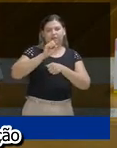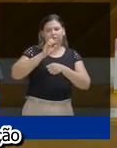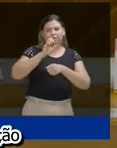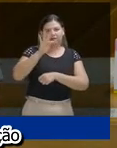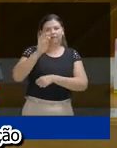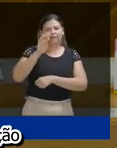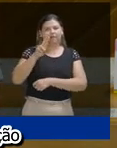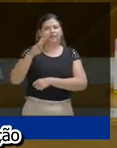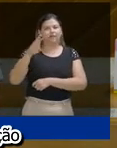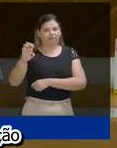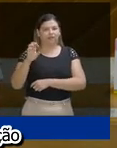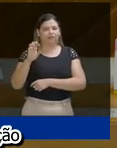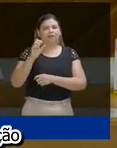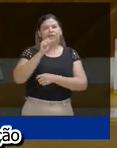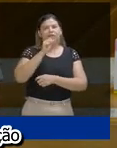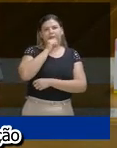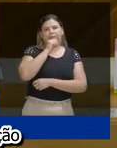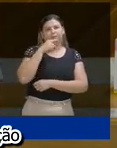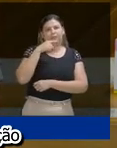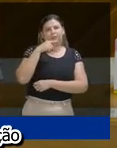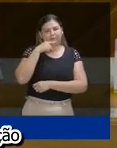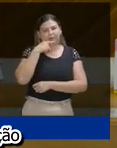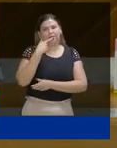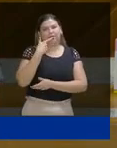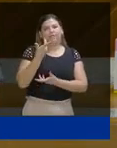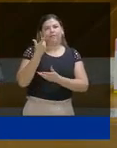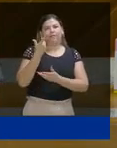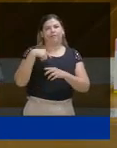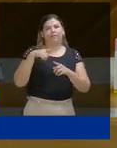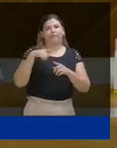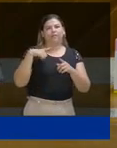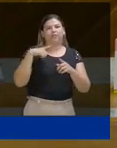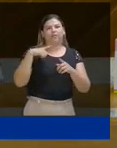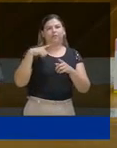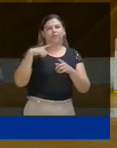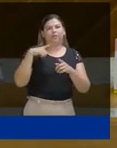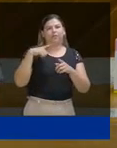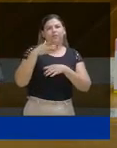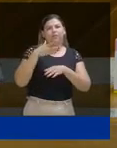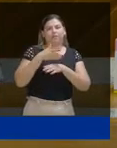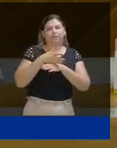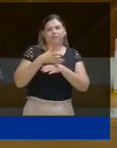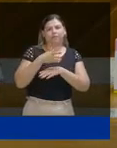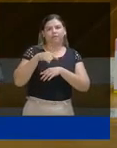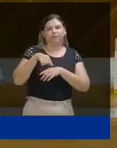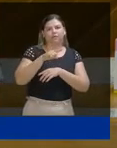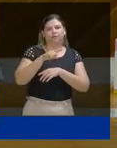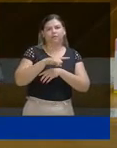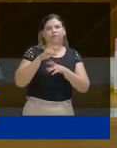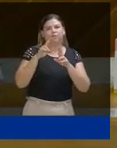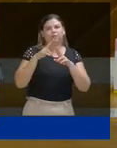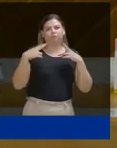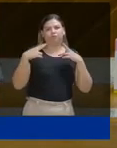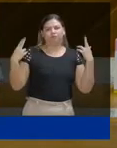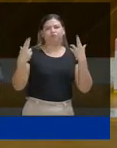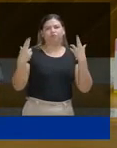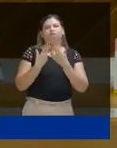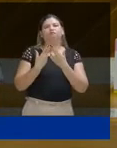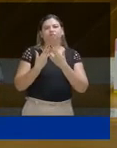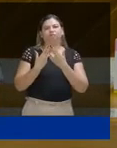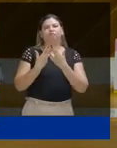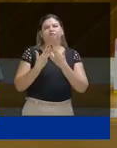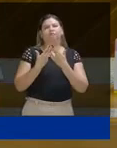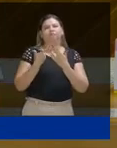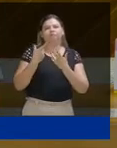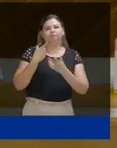janela de livros com intérprete. E submeto a apreciação Foco a ata da Carmo Antônio, 85ª presidente sessão do judiciária Tribunal Regional ordinária Eleitoral do Amapá.